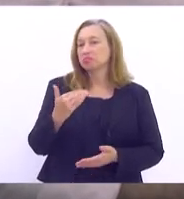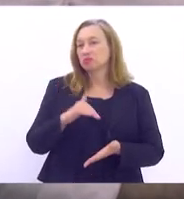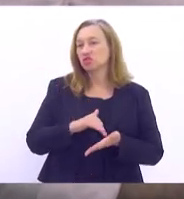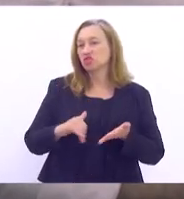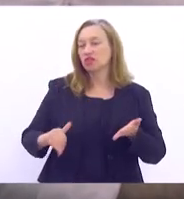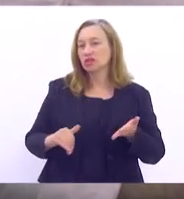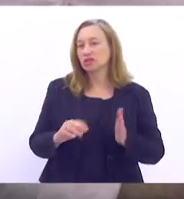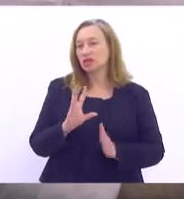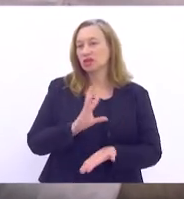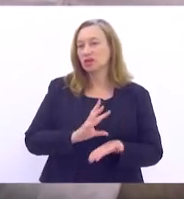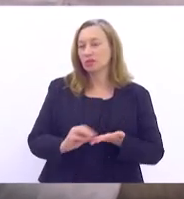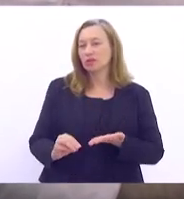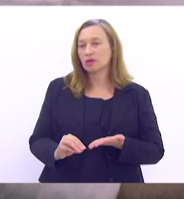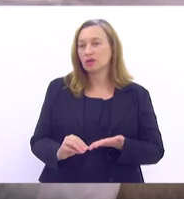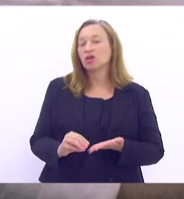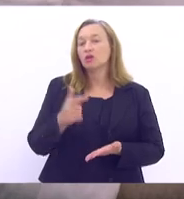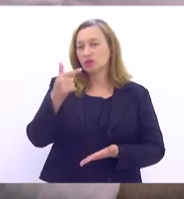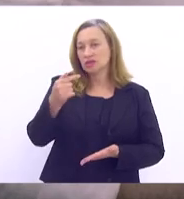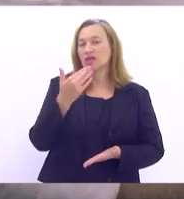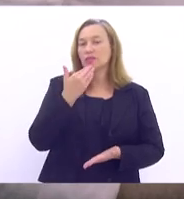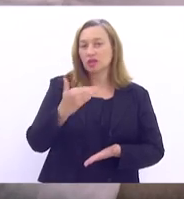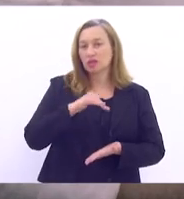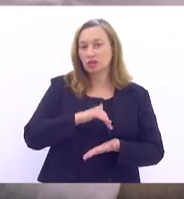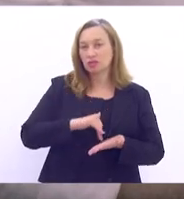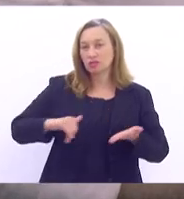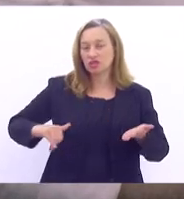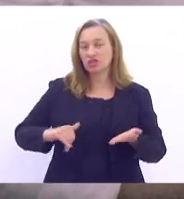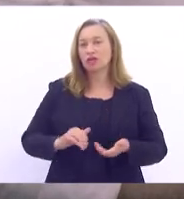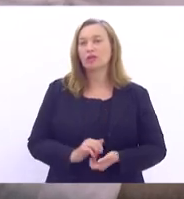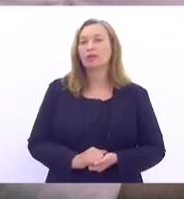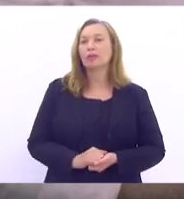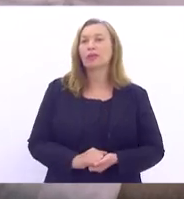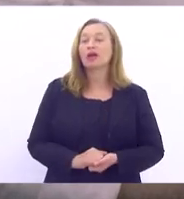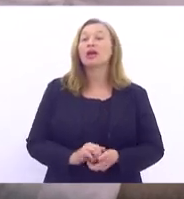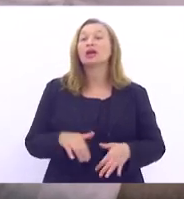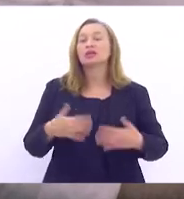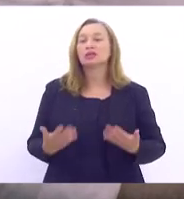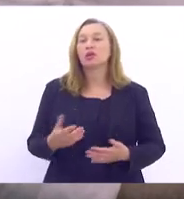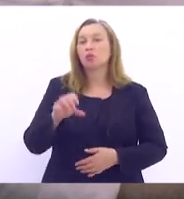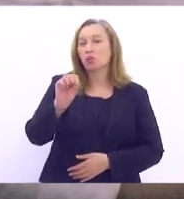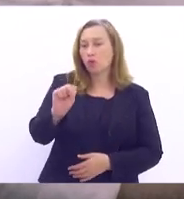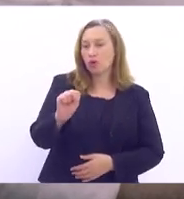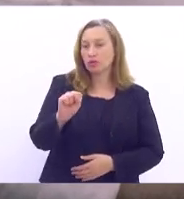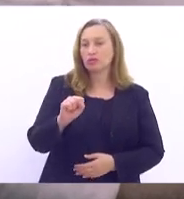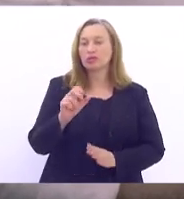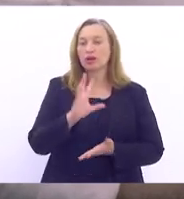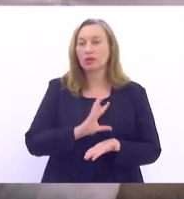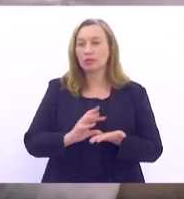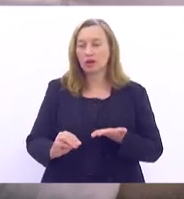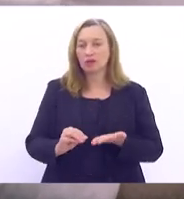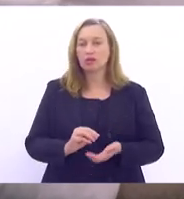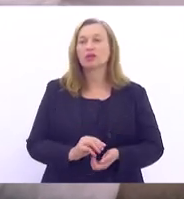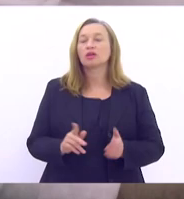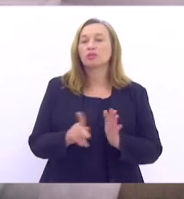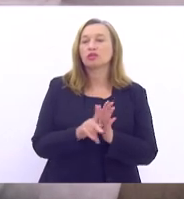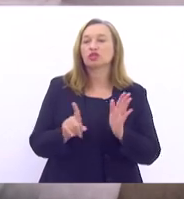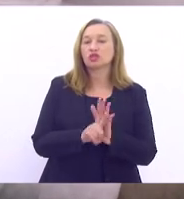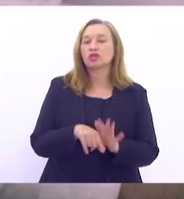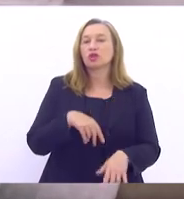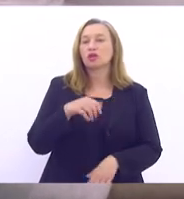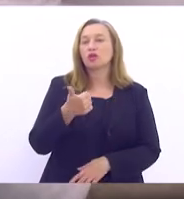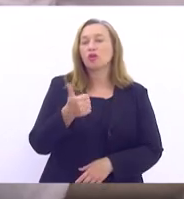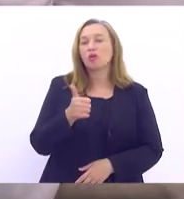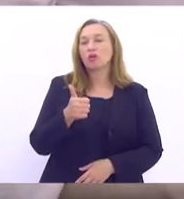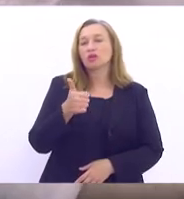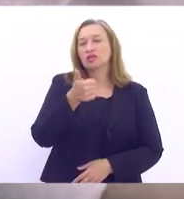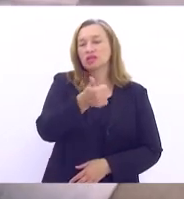foi, especialmente o 7, foi retirado a pedido do próprio relator. Passo, então, ao item 8 da pauta. Projeto de lei número